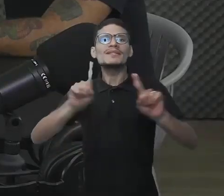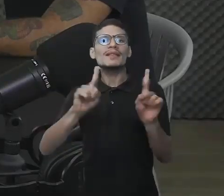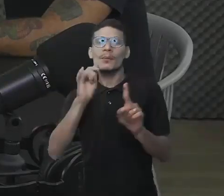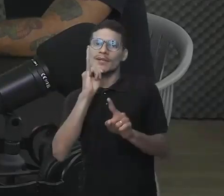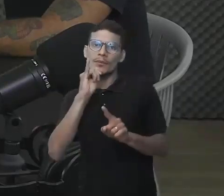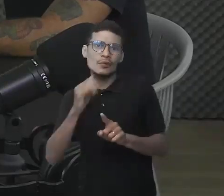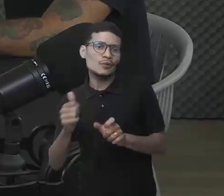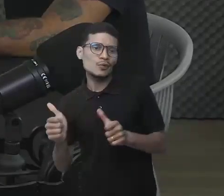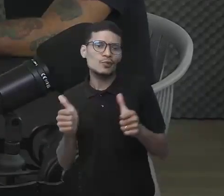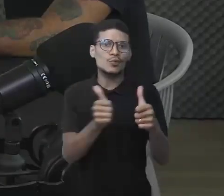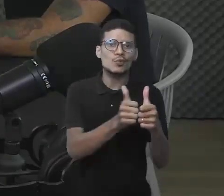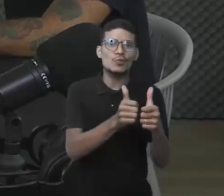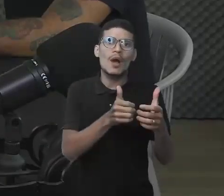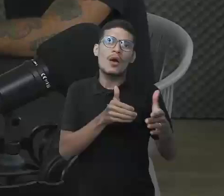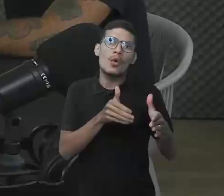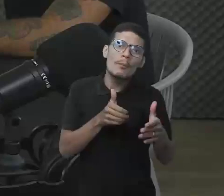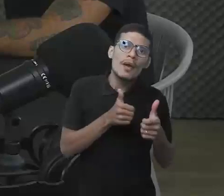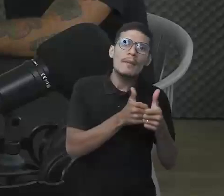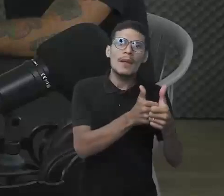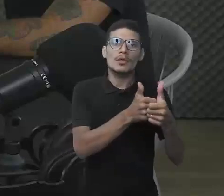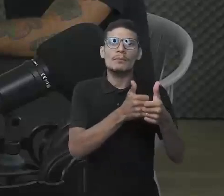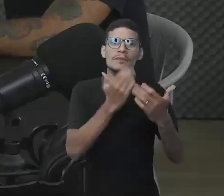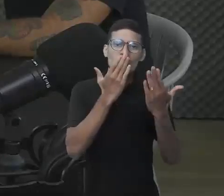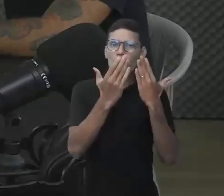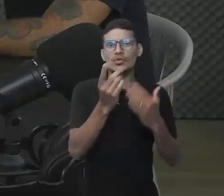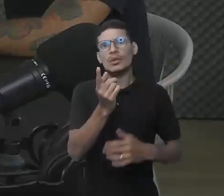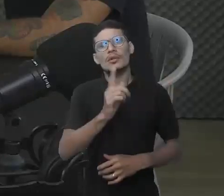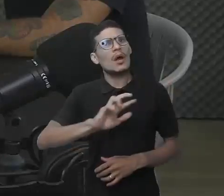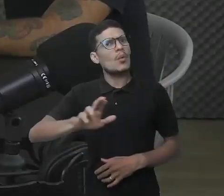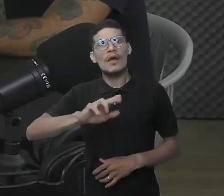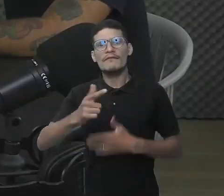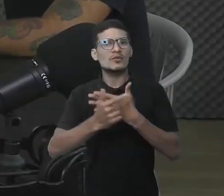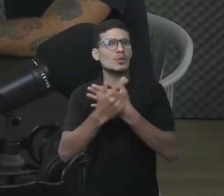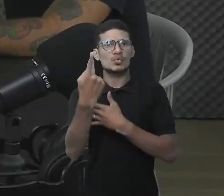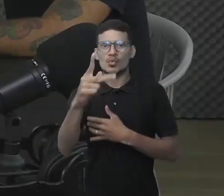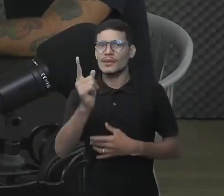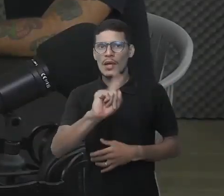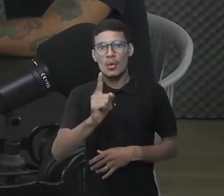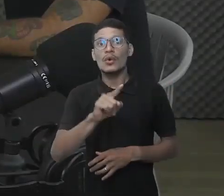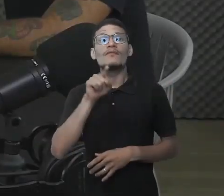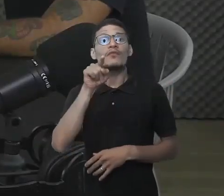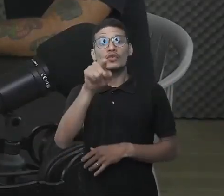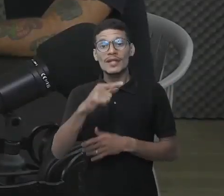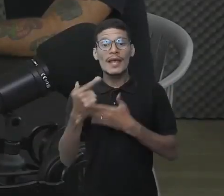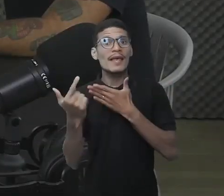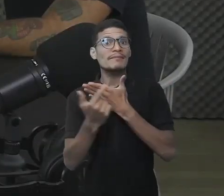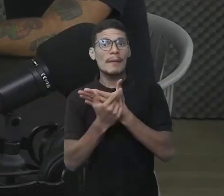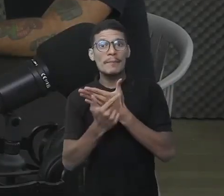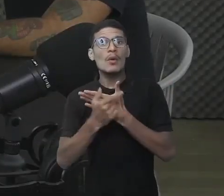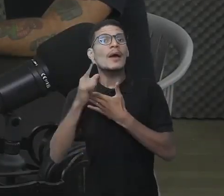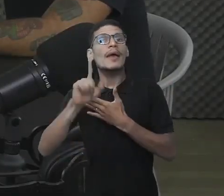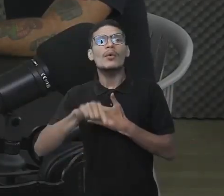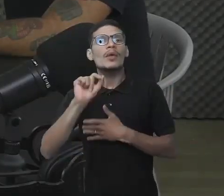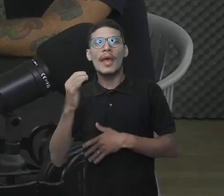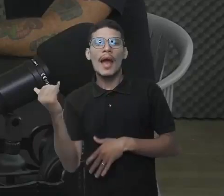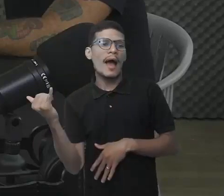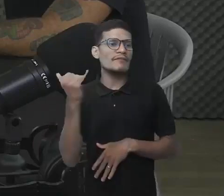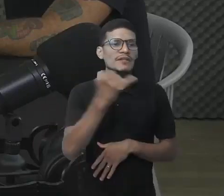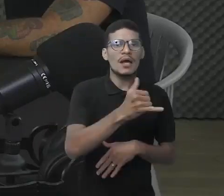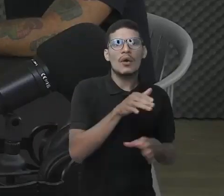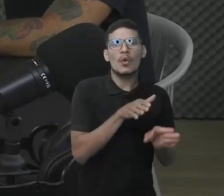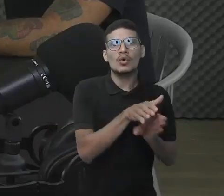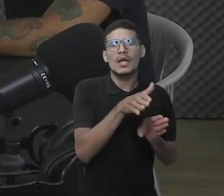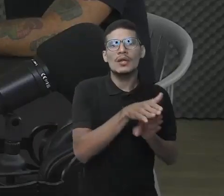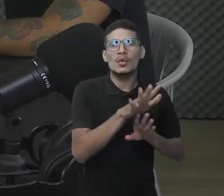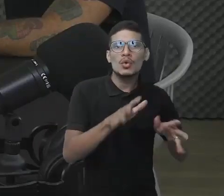um acompanhamento psicológico, não é seu papel. Na escola, o seu papel é notificar o conselho tutelar, é dialogar